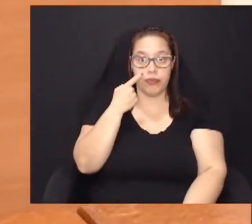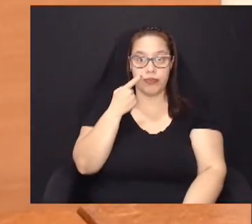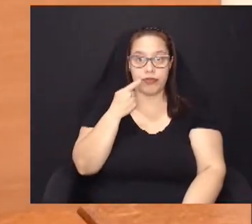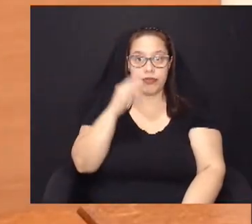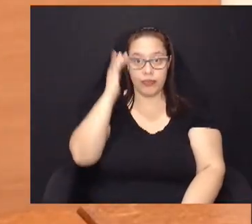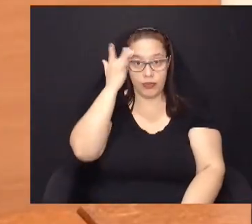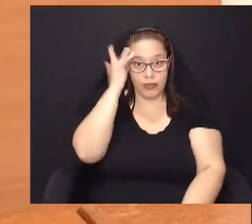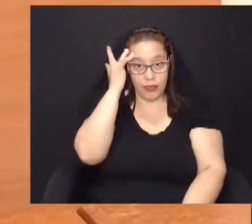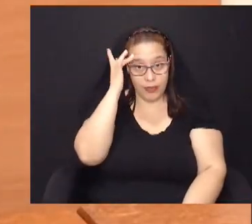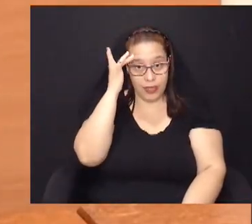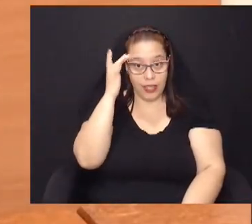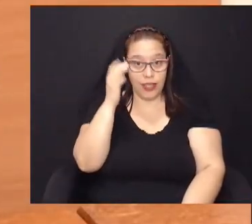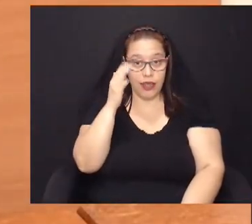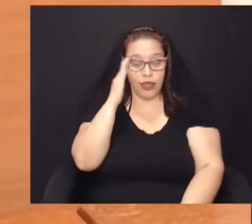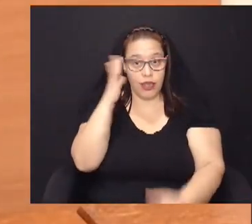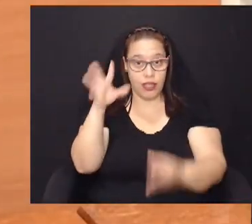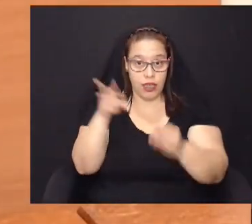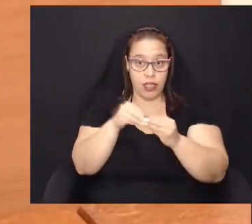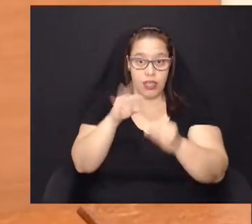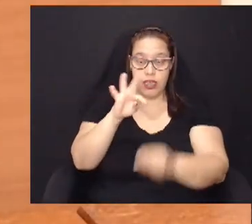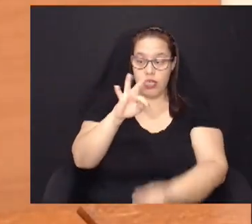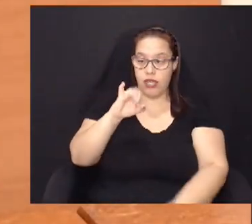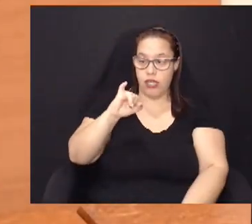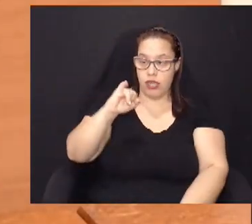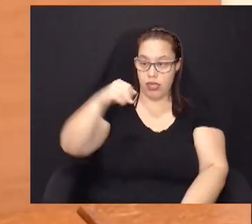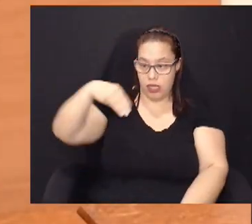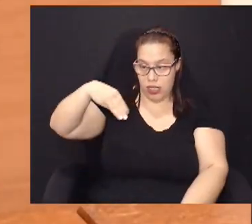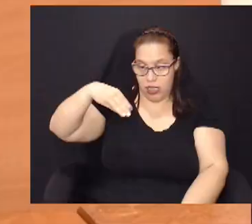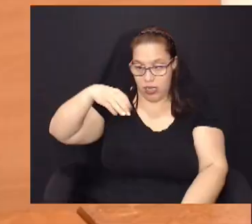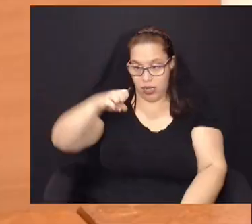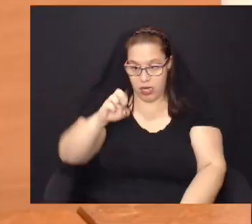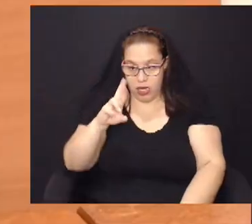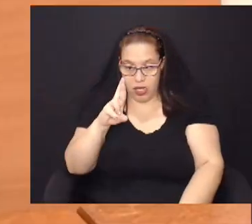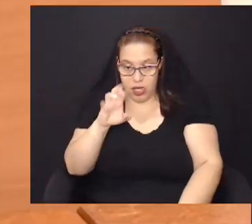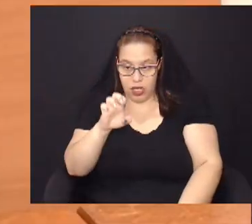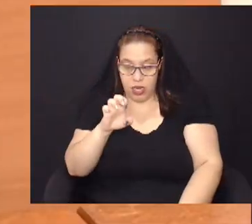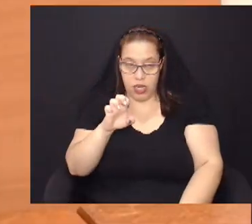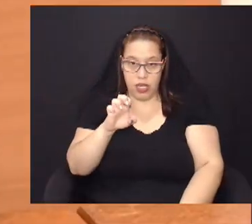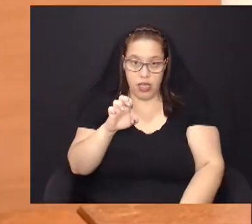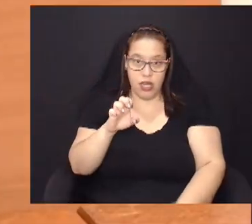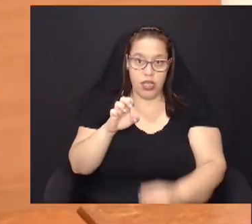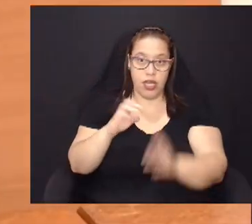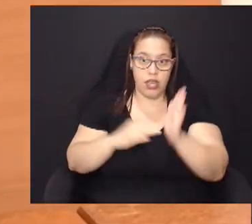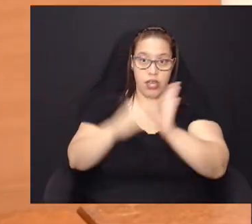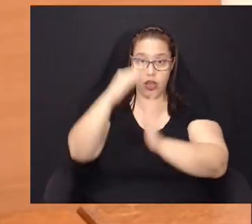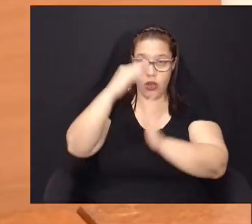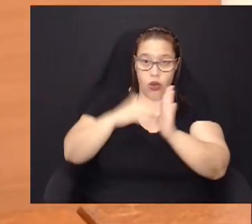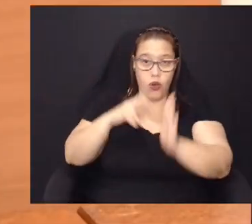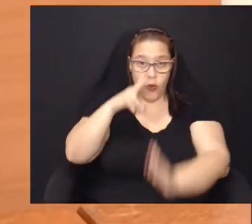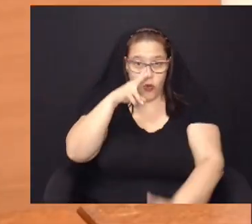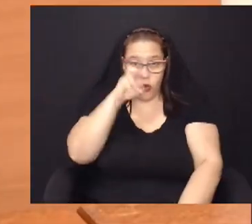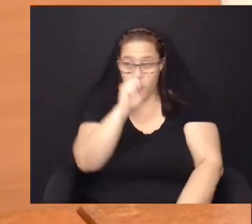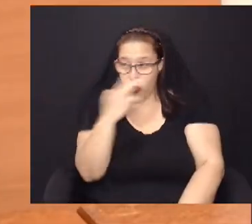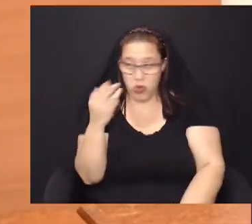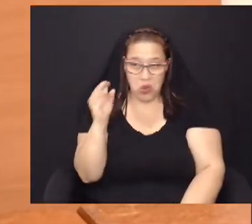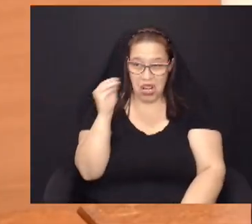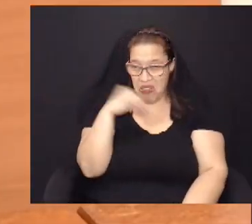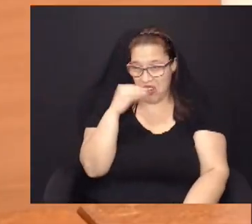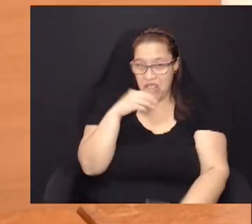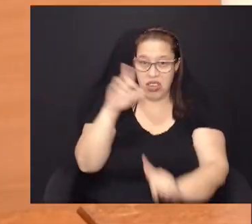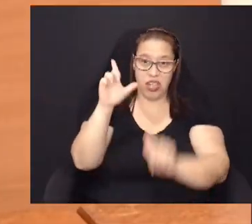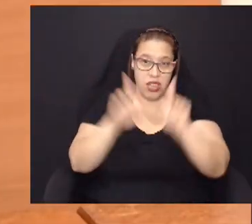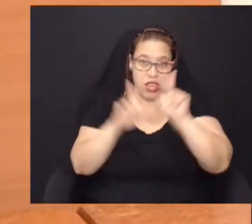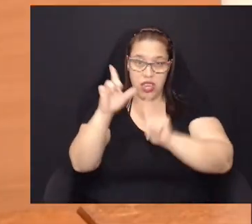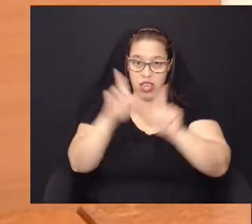pode complementar. Então, o timbre é o grave e o agudo, intensidade é altura e forte. Certo? Então, uma TV, se eu colocar